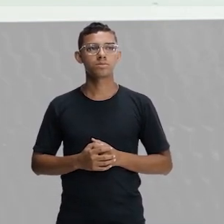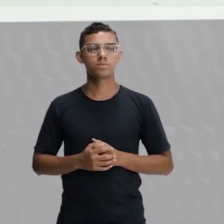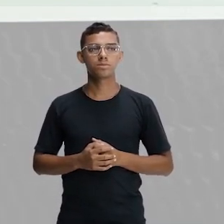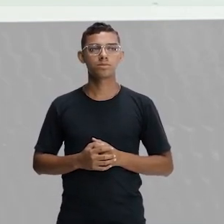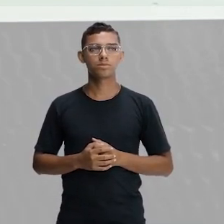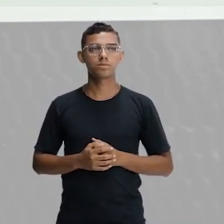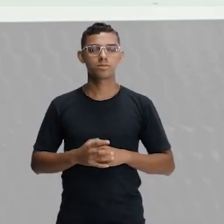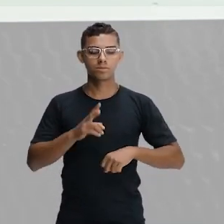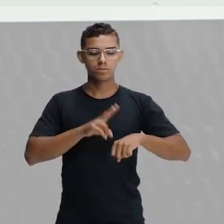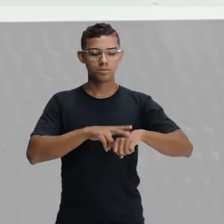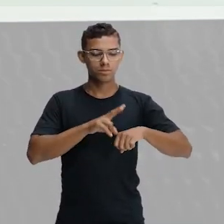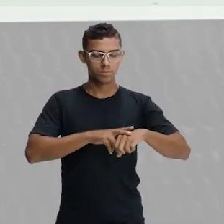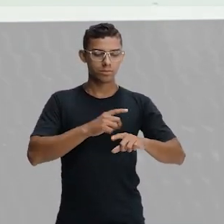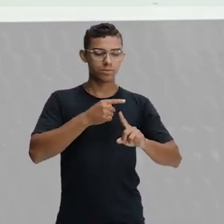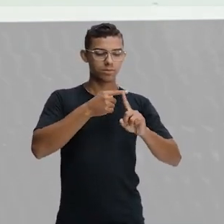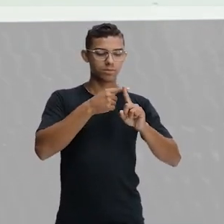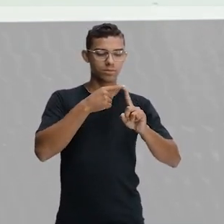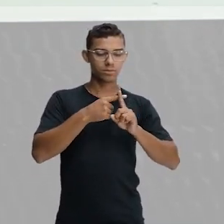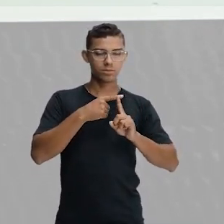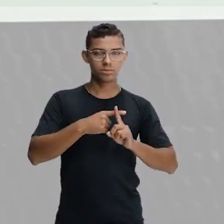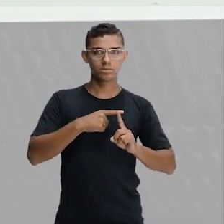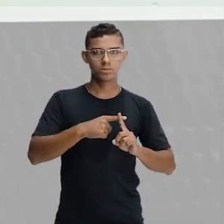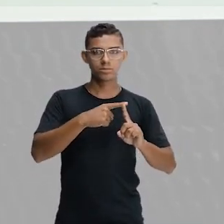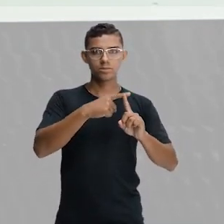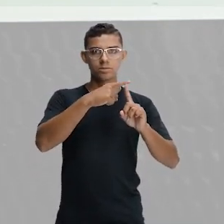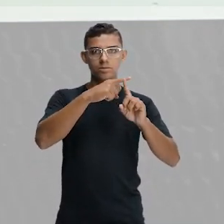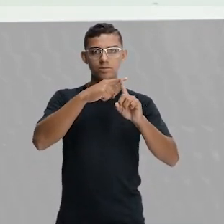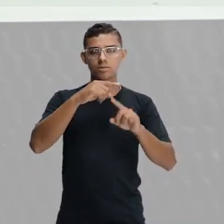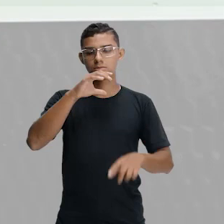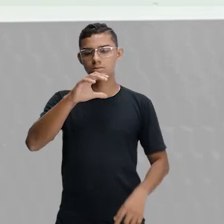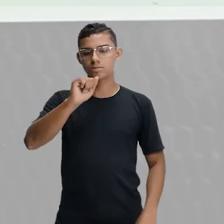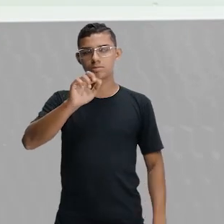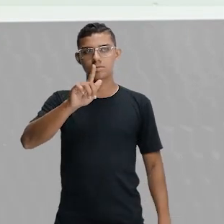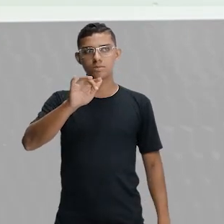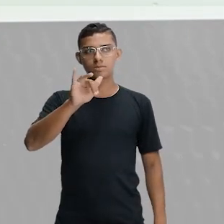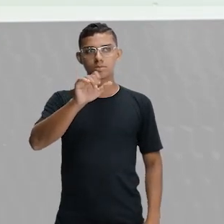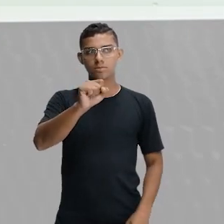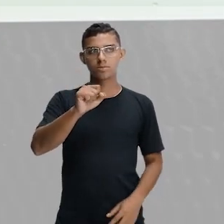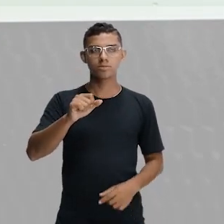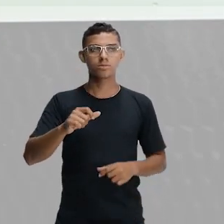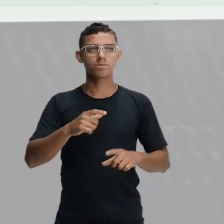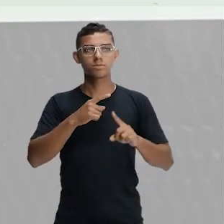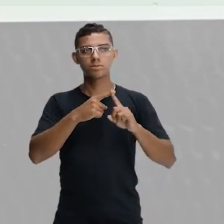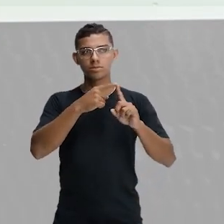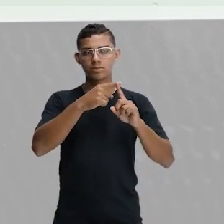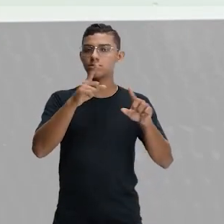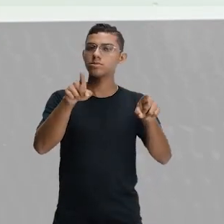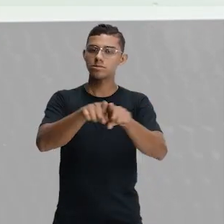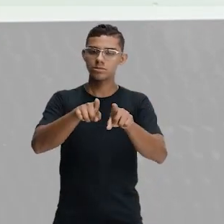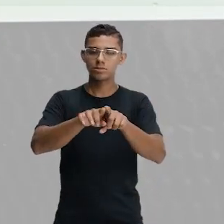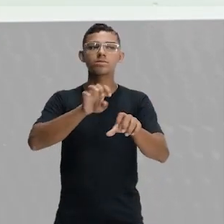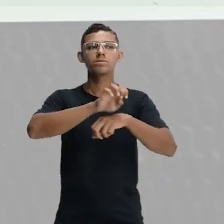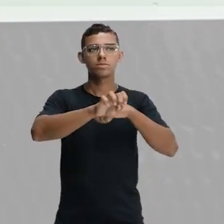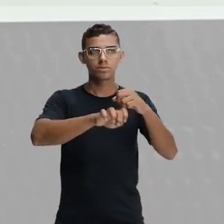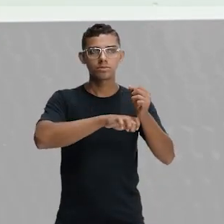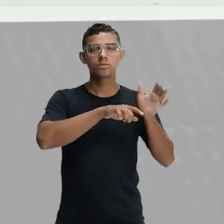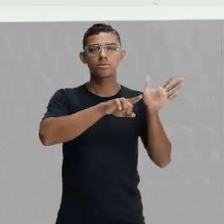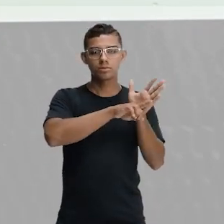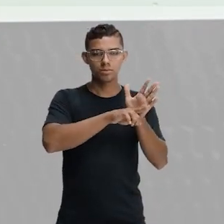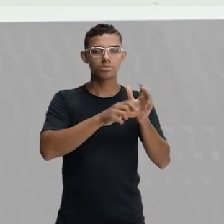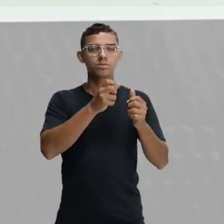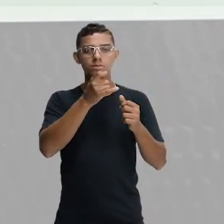cargas positivas nesse vidro e também nós teremos cargas negativas em mesma